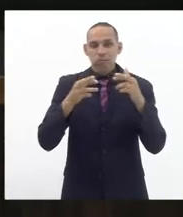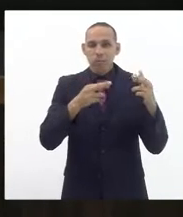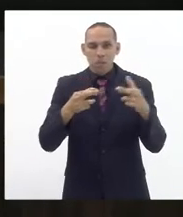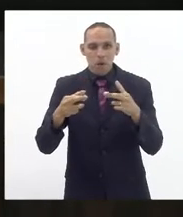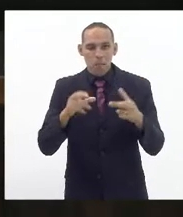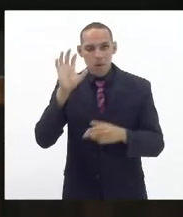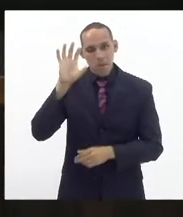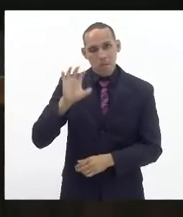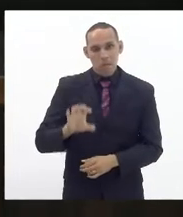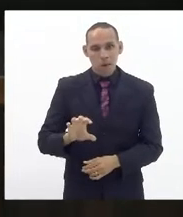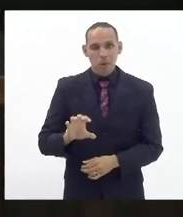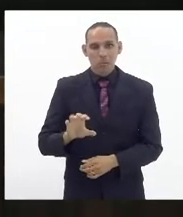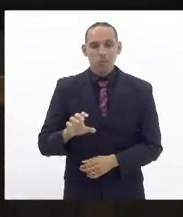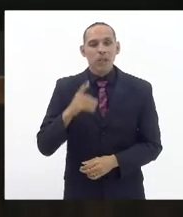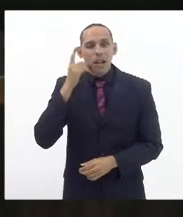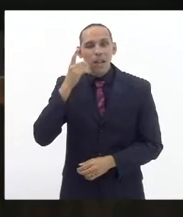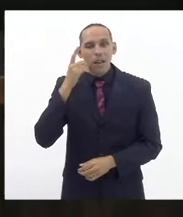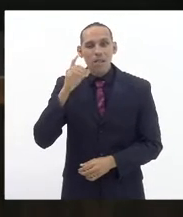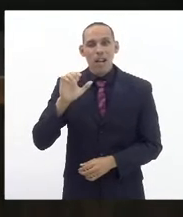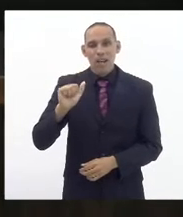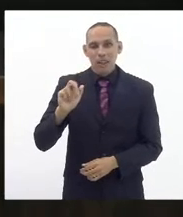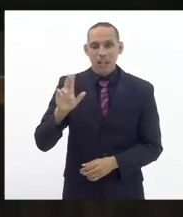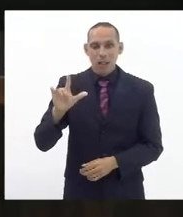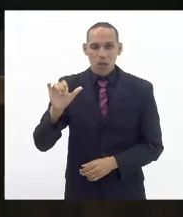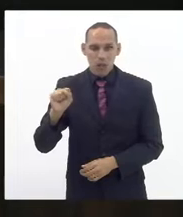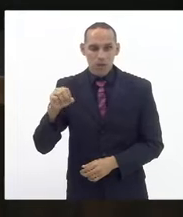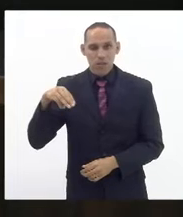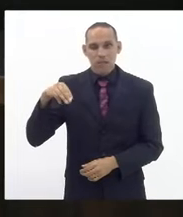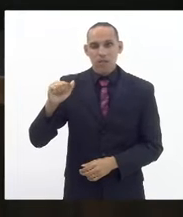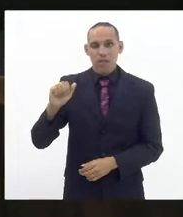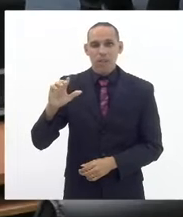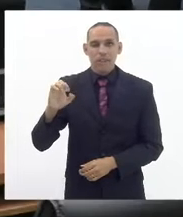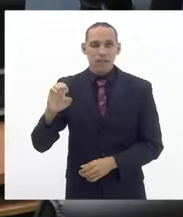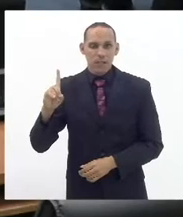Desenvolvimentos Regionais, deputado Carlos Macedo.